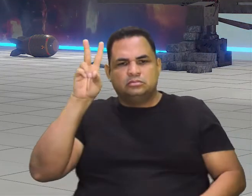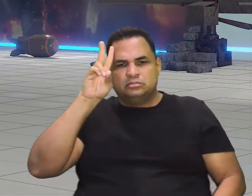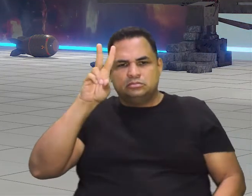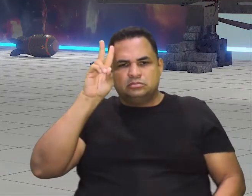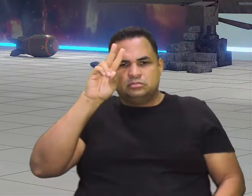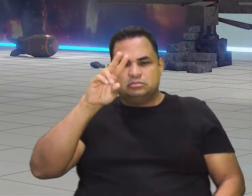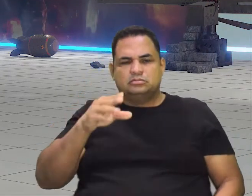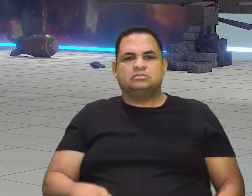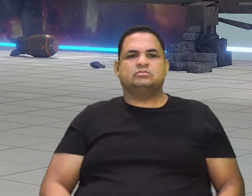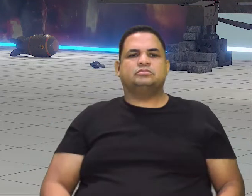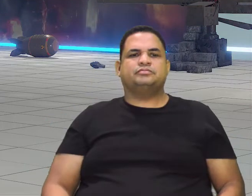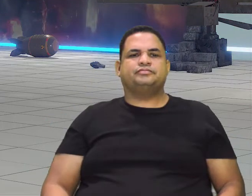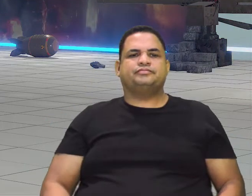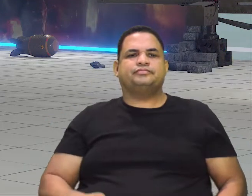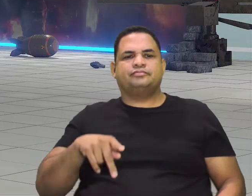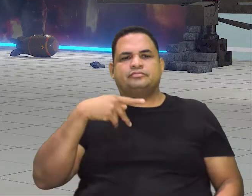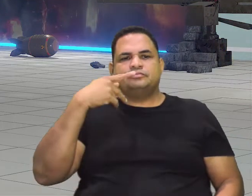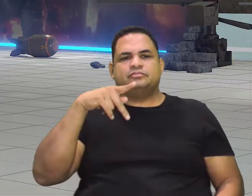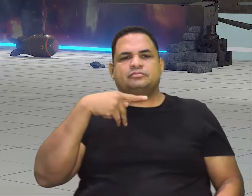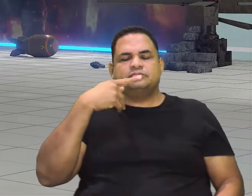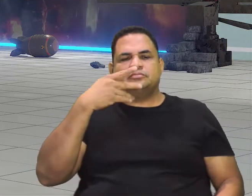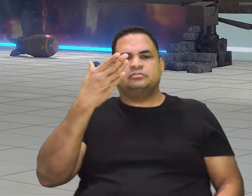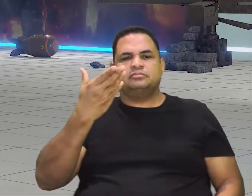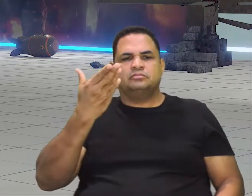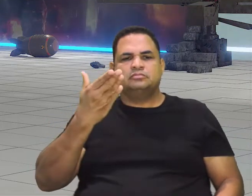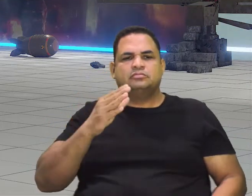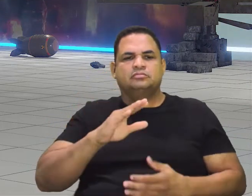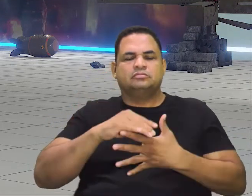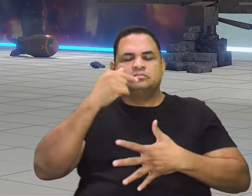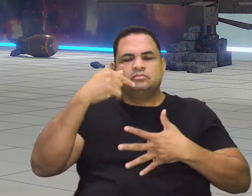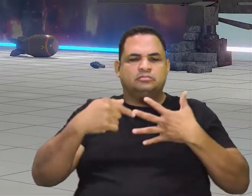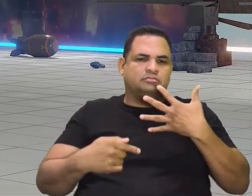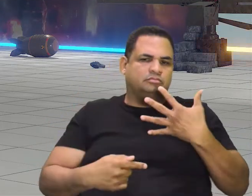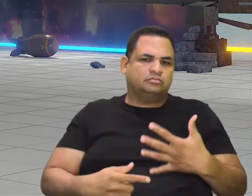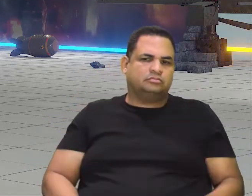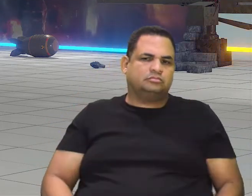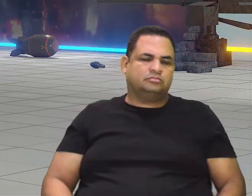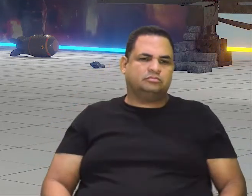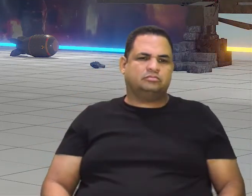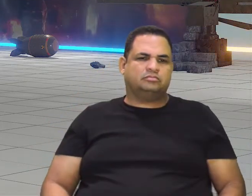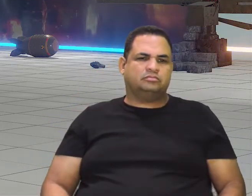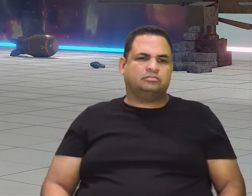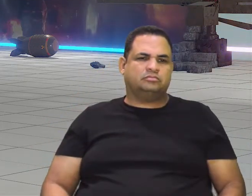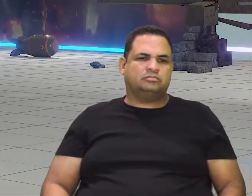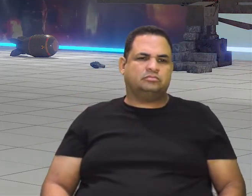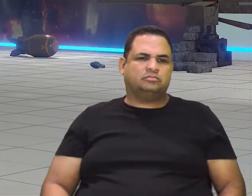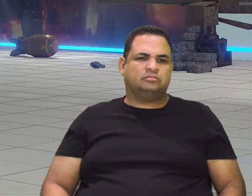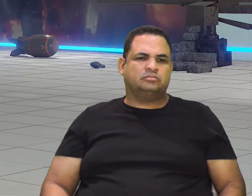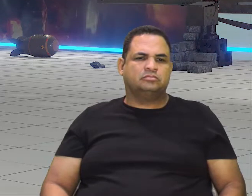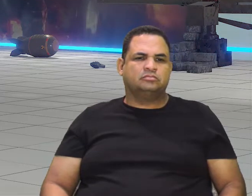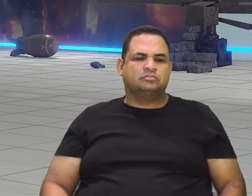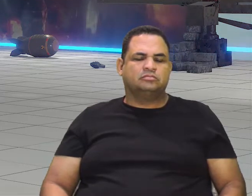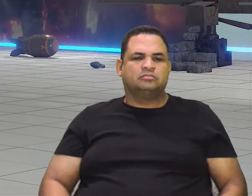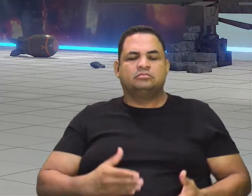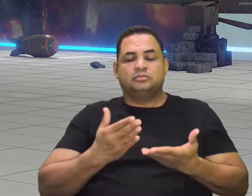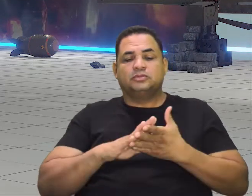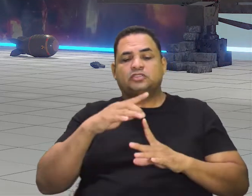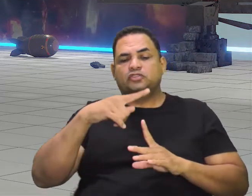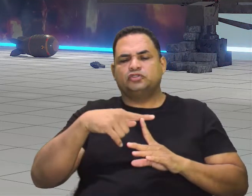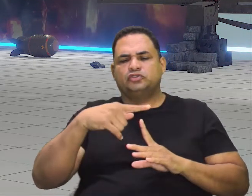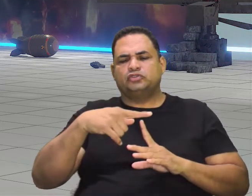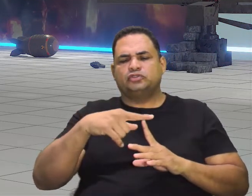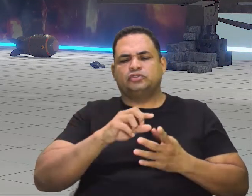históricas que falam sobre essas espécies. Esse Homo